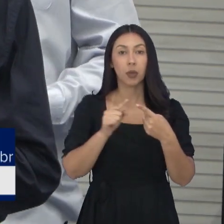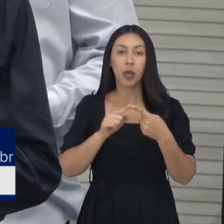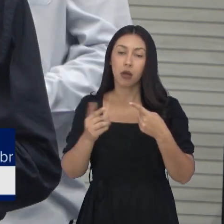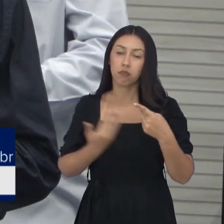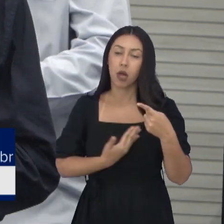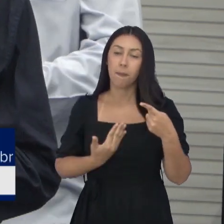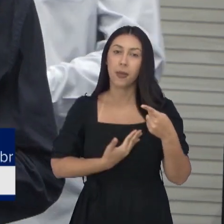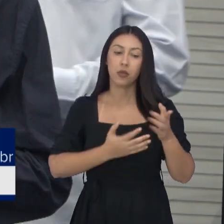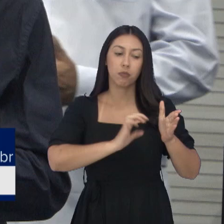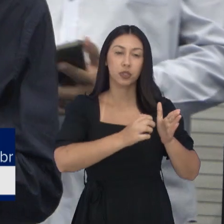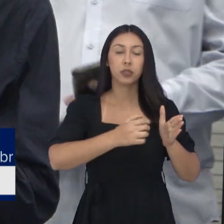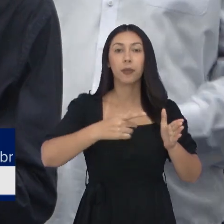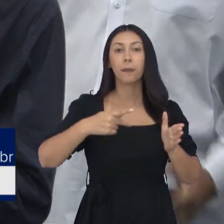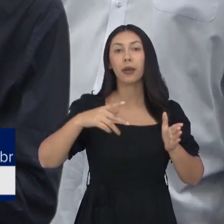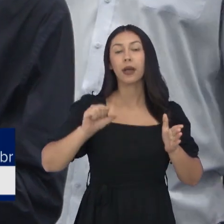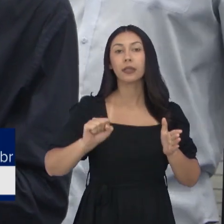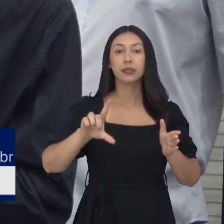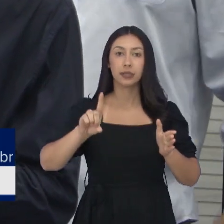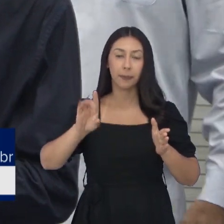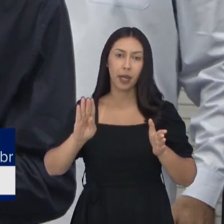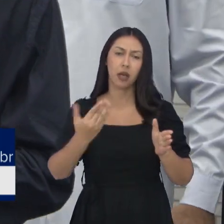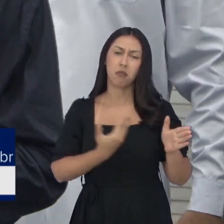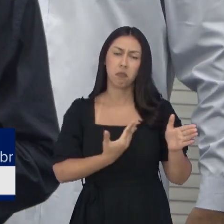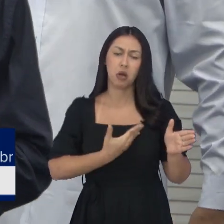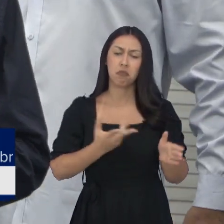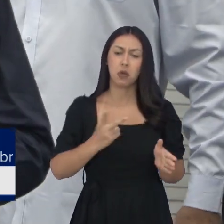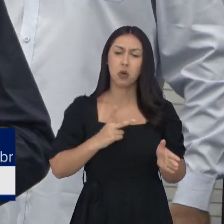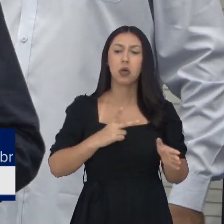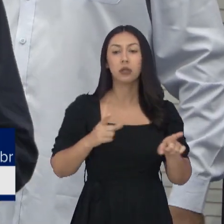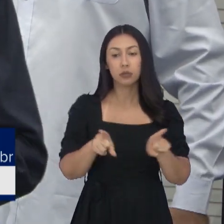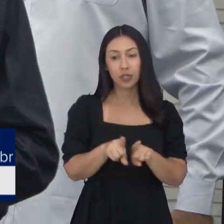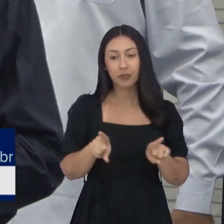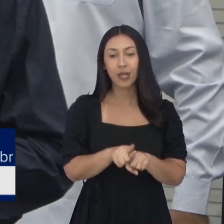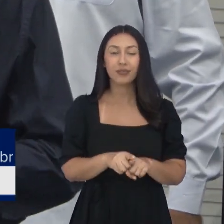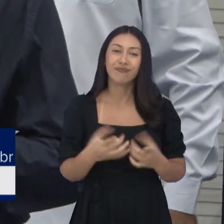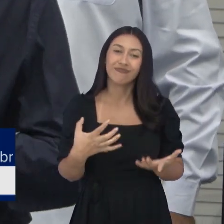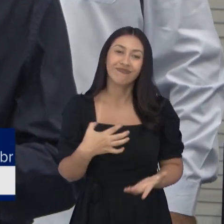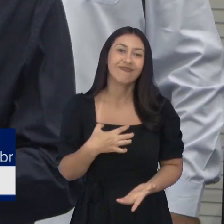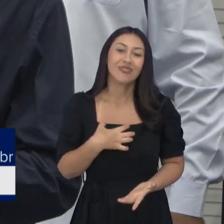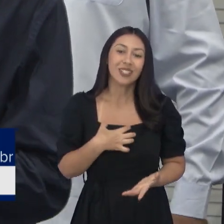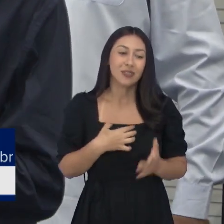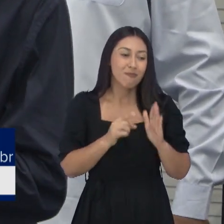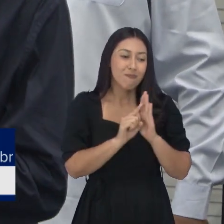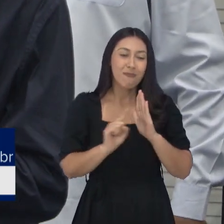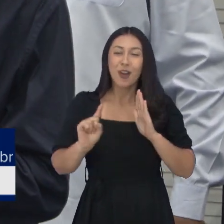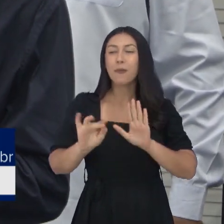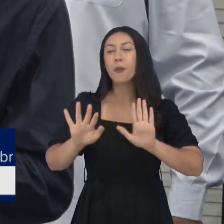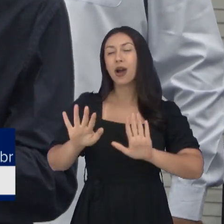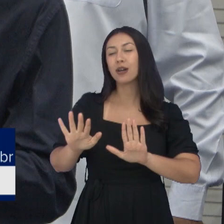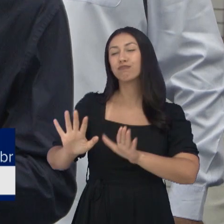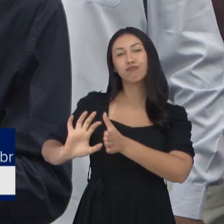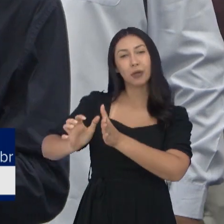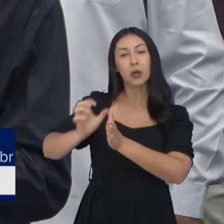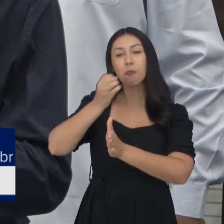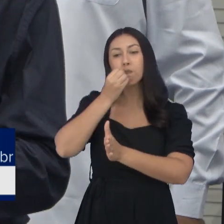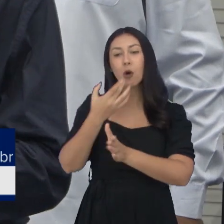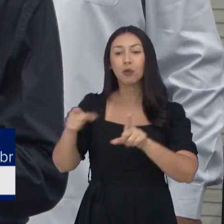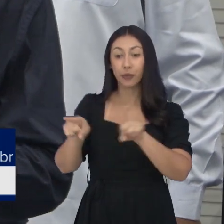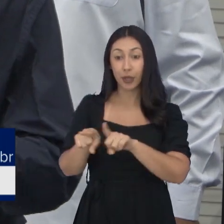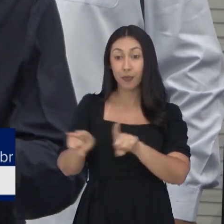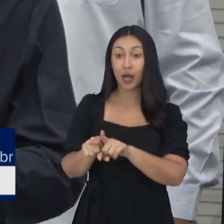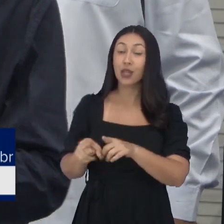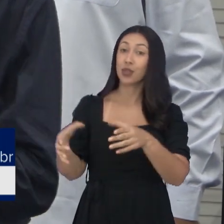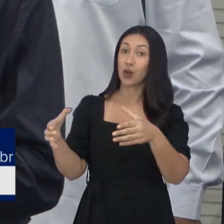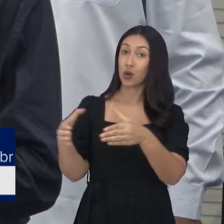PSDB, grande amigo, amigo pessoal meu. A gente sente a saída dele, mas sabe que ele está indo para um lugar bom, uma pessoa boa, para o grupo